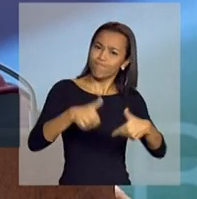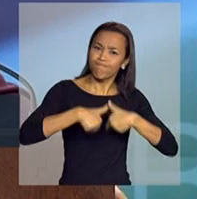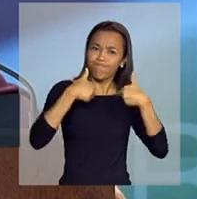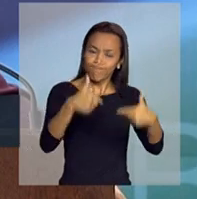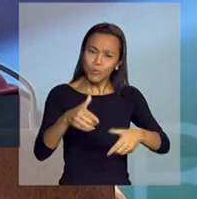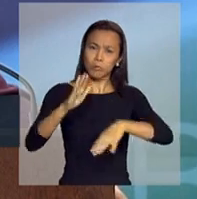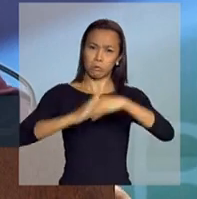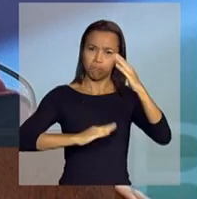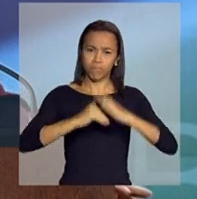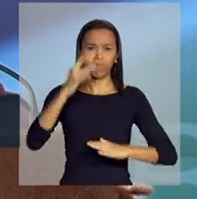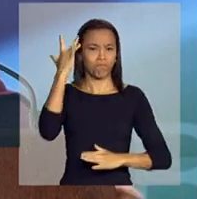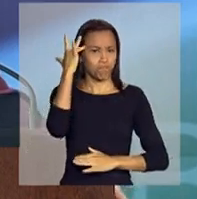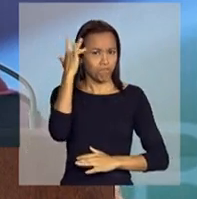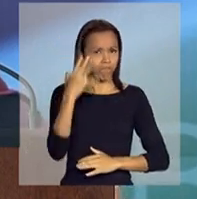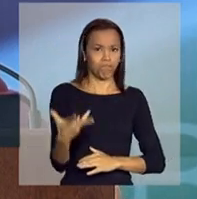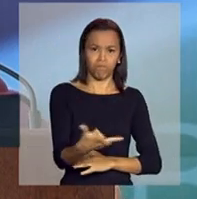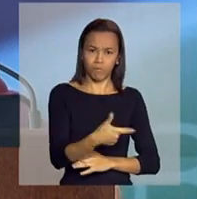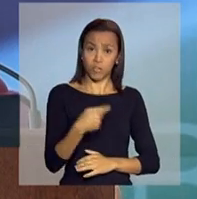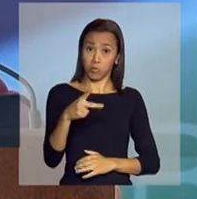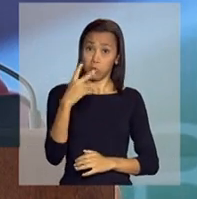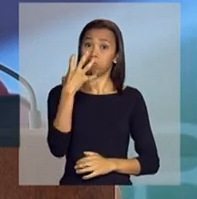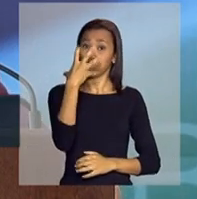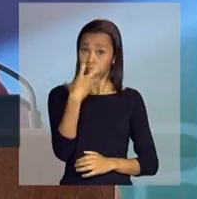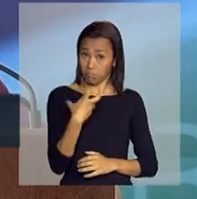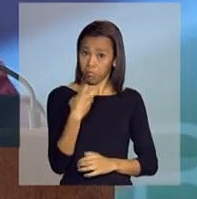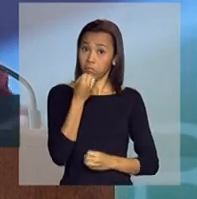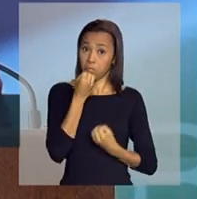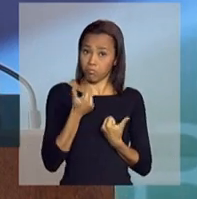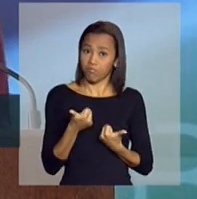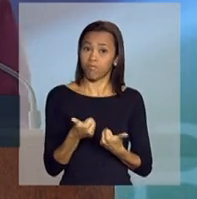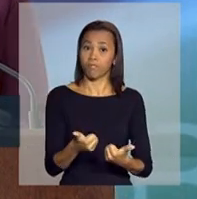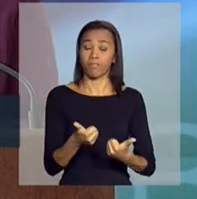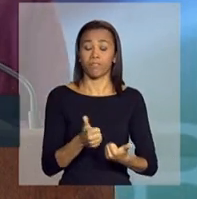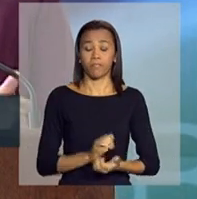sua competência e sua seriedade.